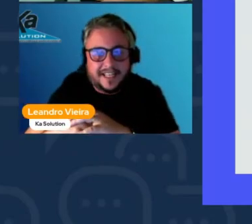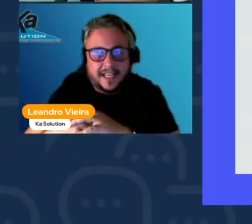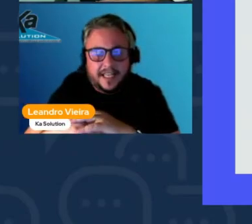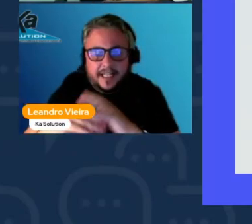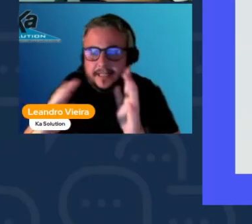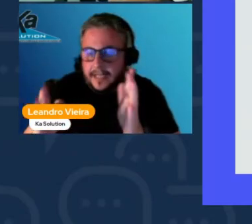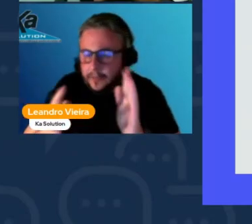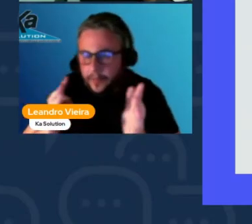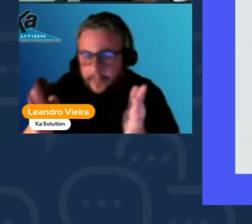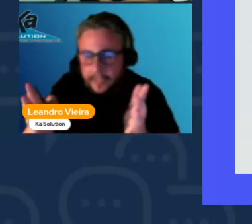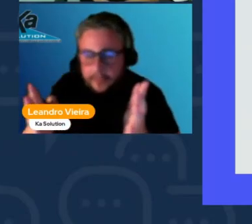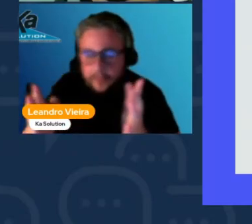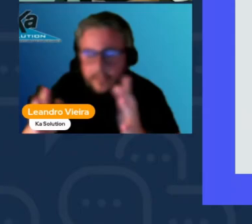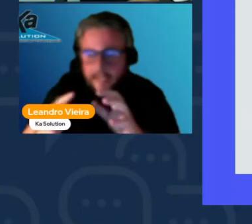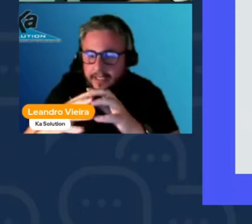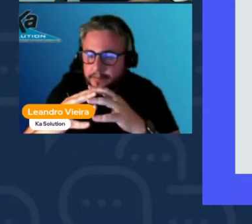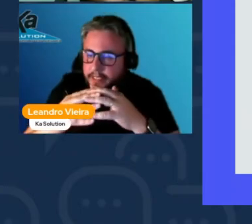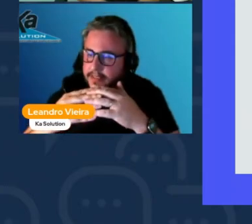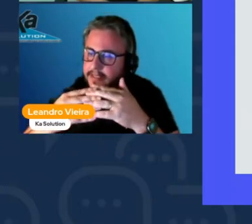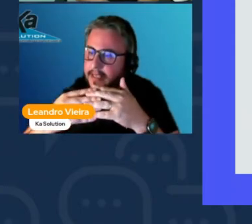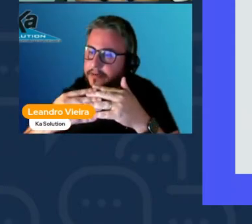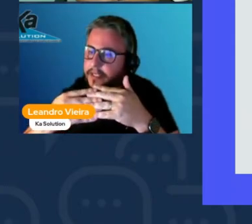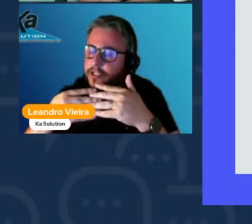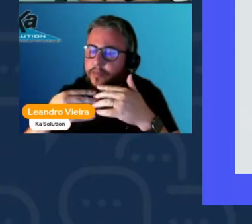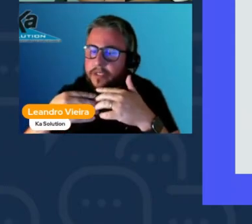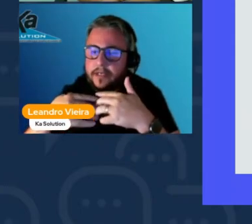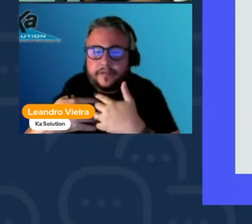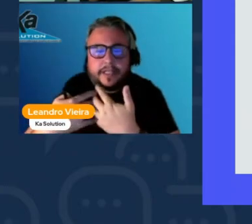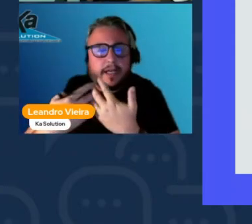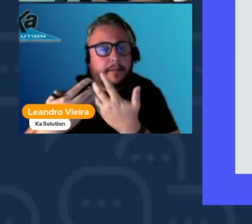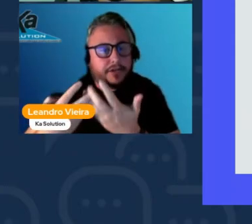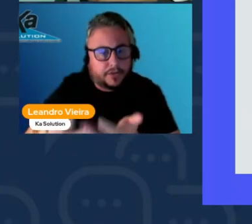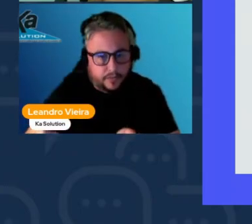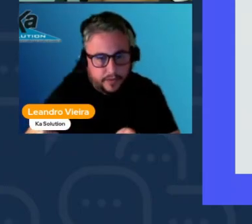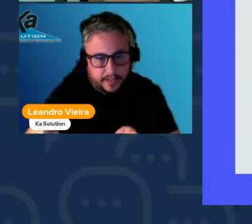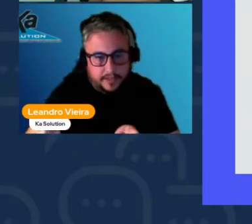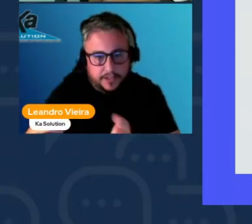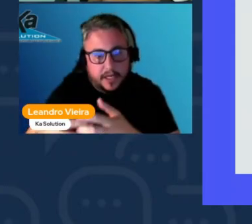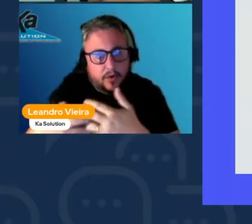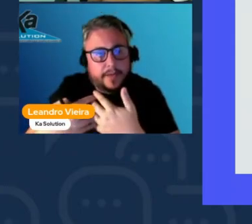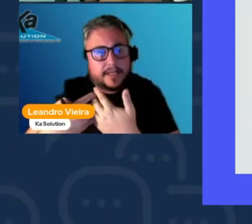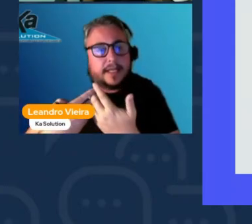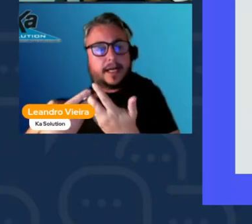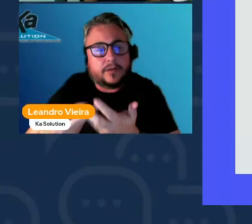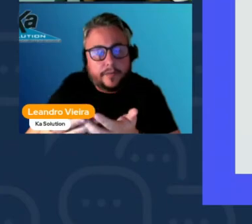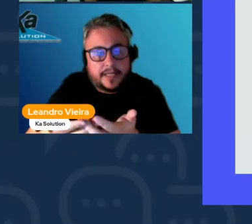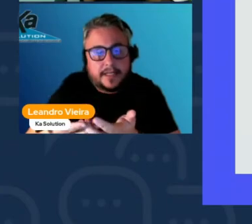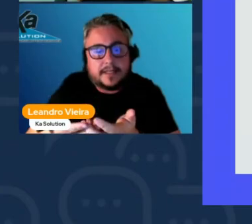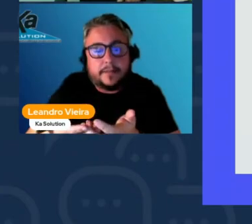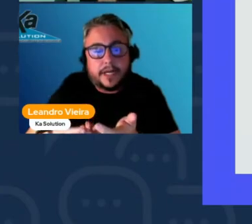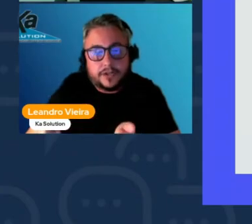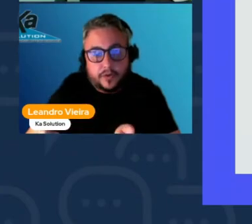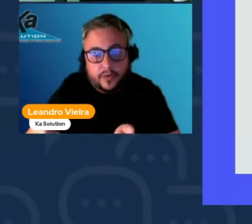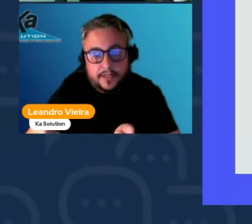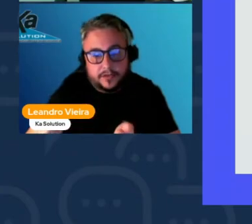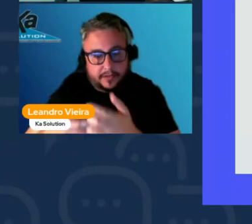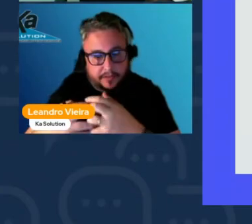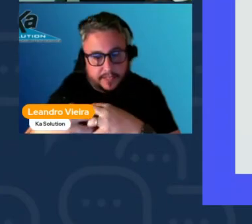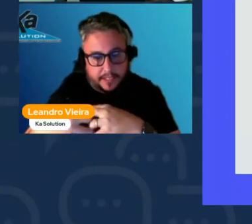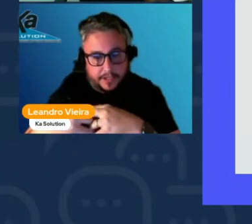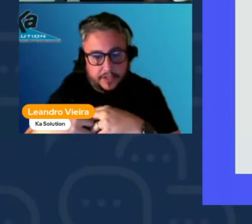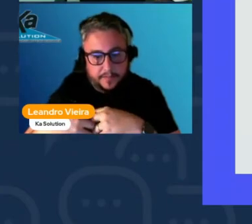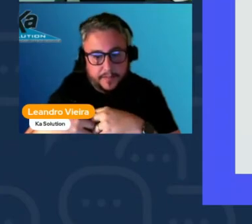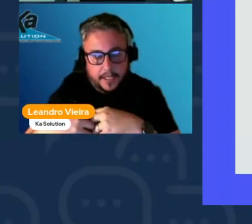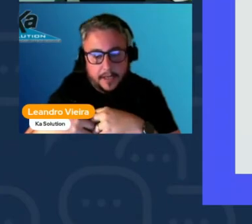disso. Em dado momento, eles pensaram que eles poderiam vender mais coisas, né? Comercializar mais coisas